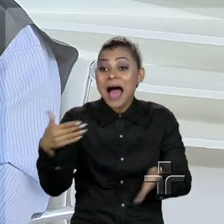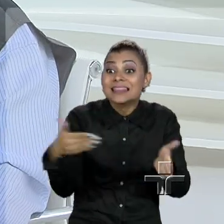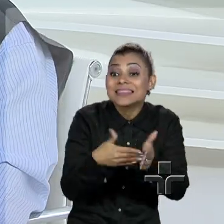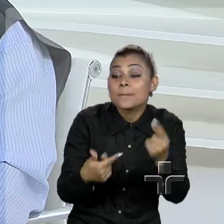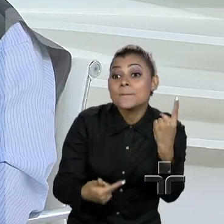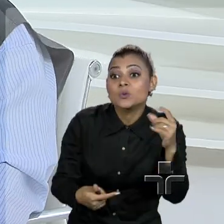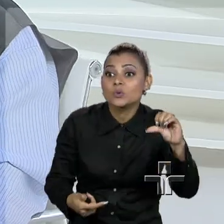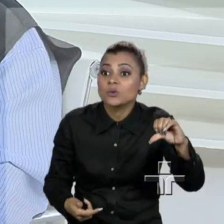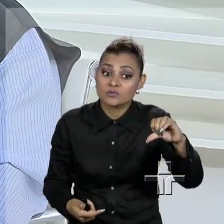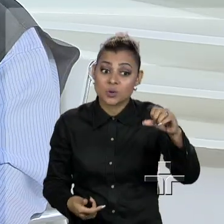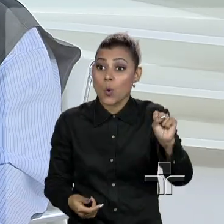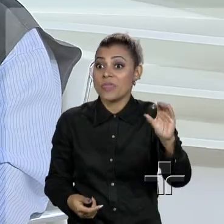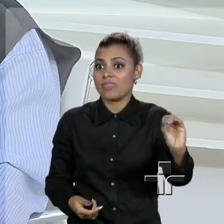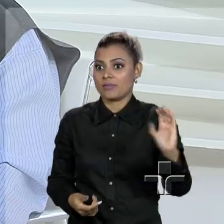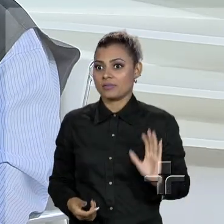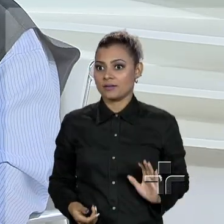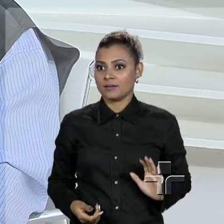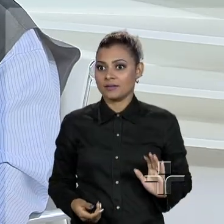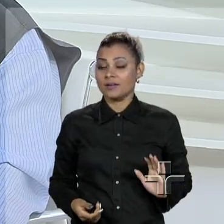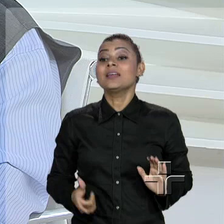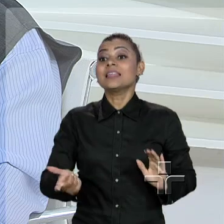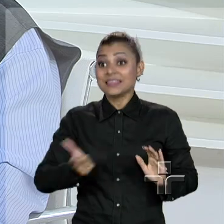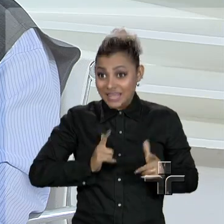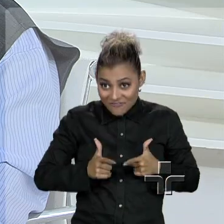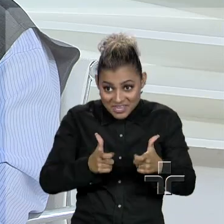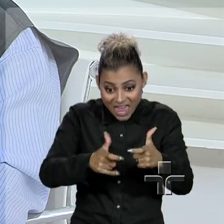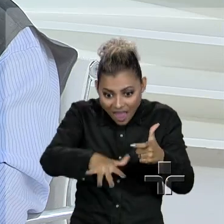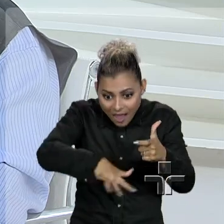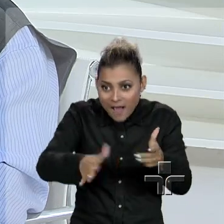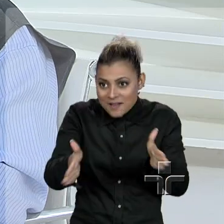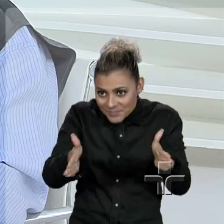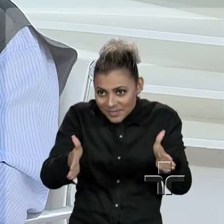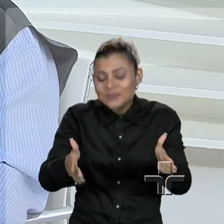Uhum. Teve, inclusive, uma crise, uma guerra no meio.